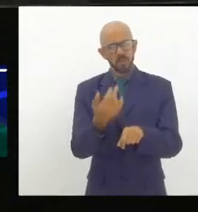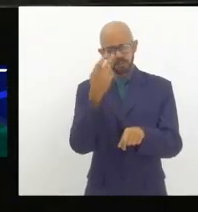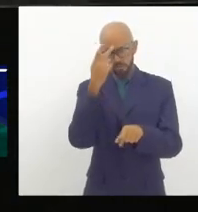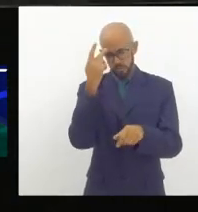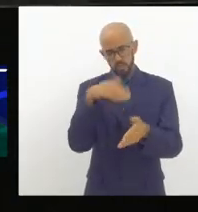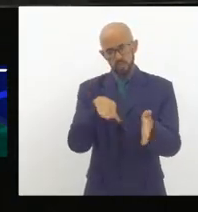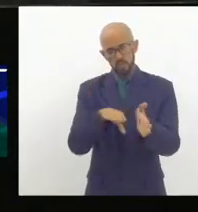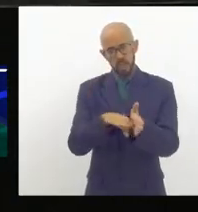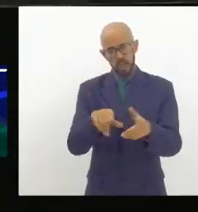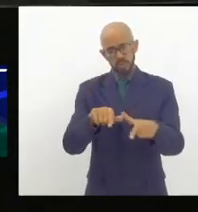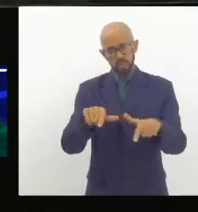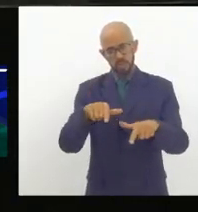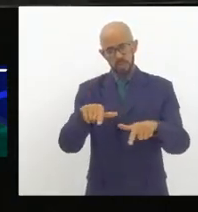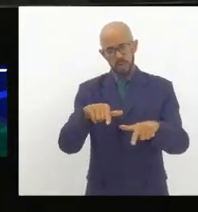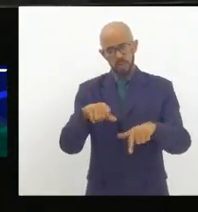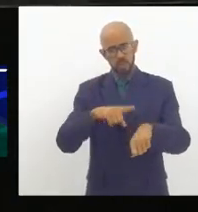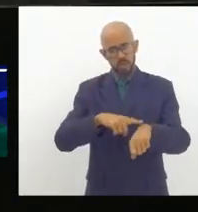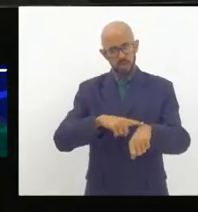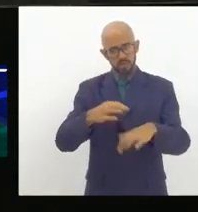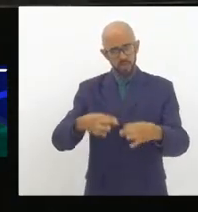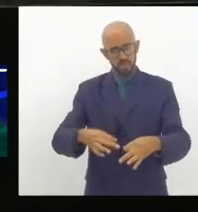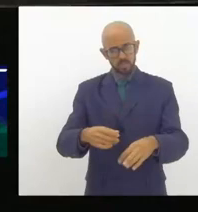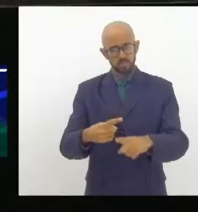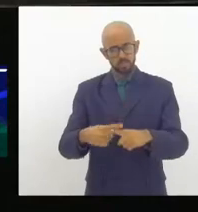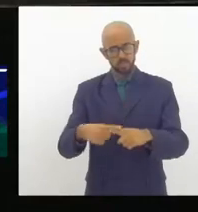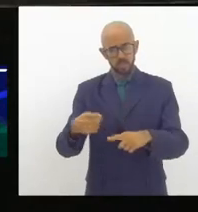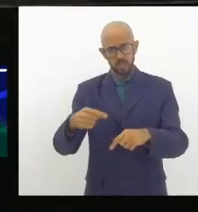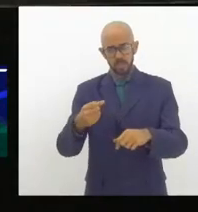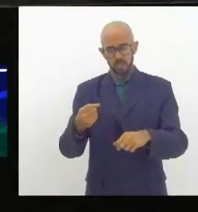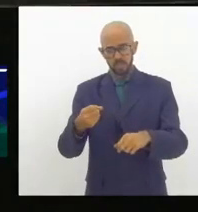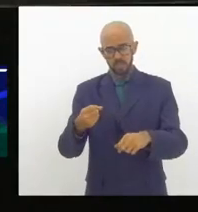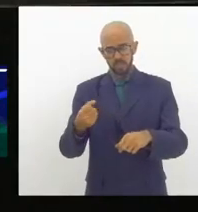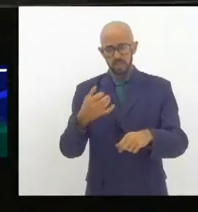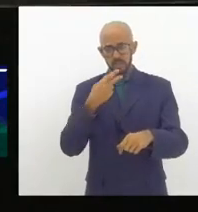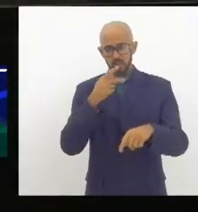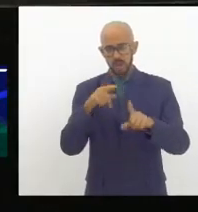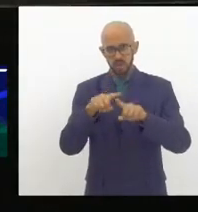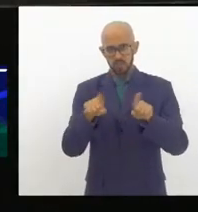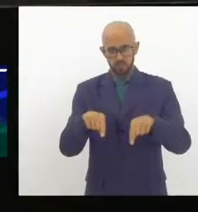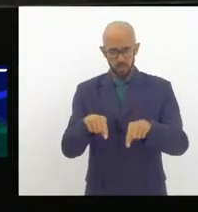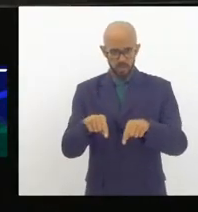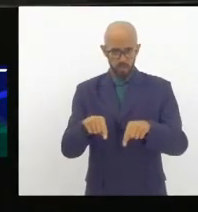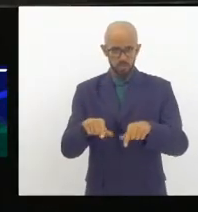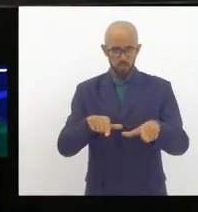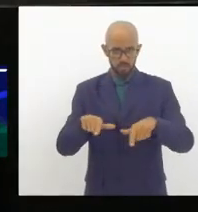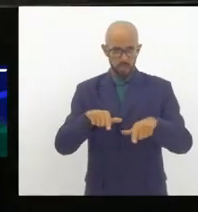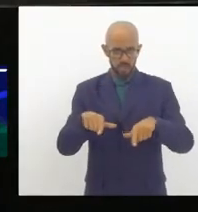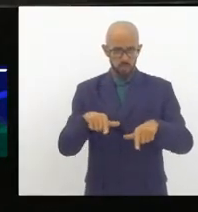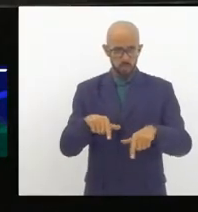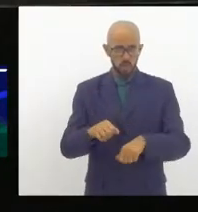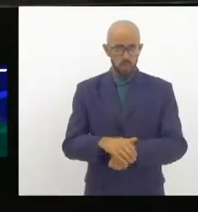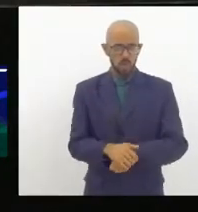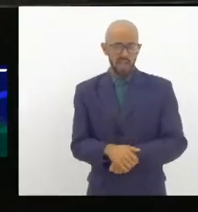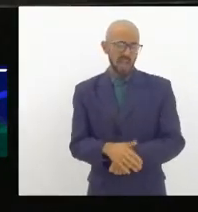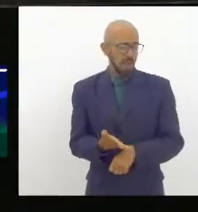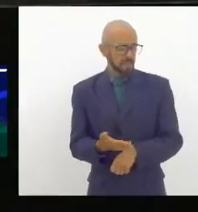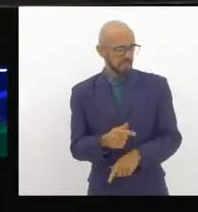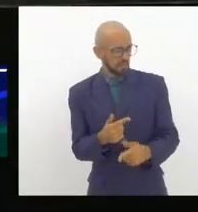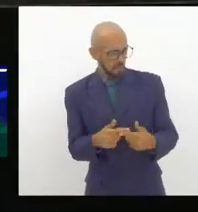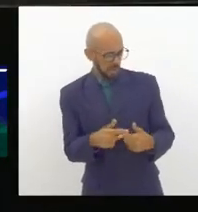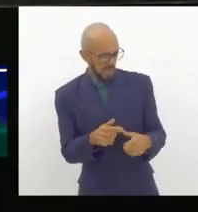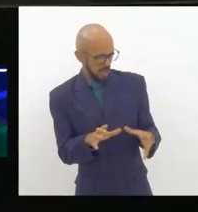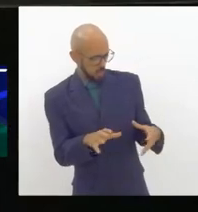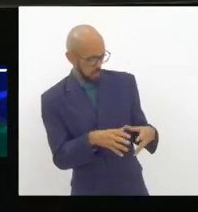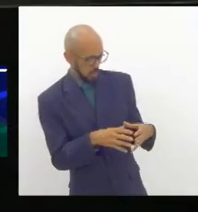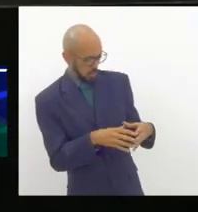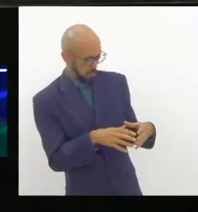chegarem no local de trabalho no horário porque quando a gente fala de trabalhador temos que falam de trabalhador a Porque o povo trabalhador ainda